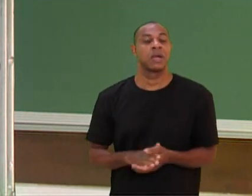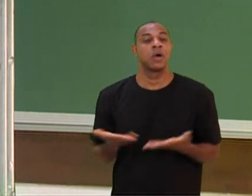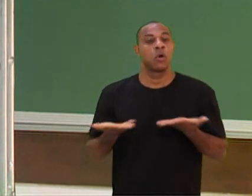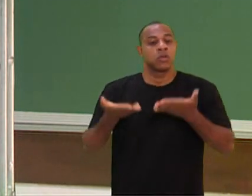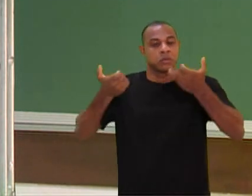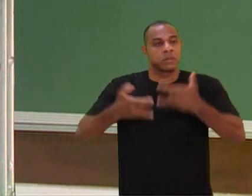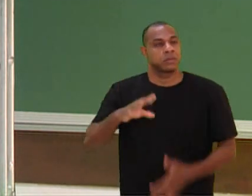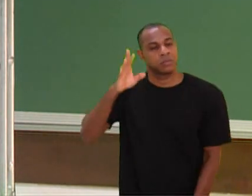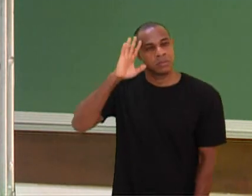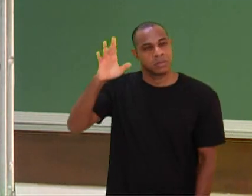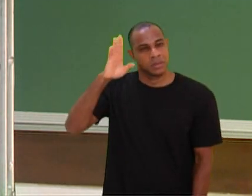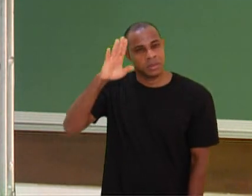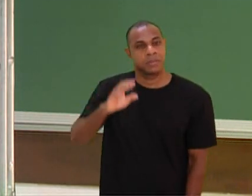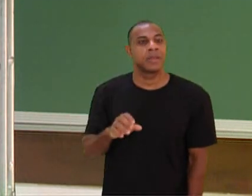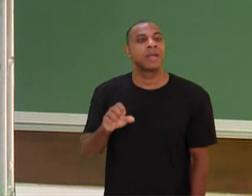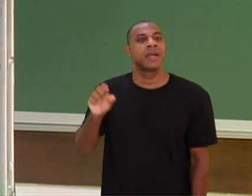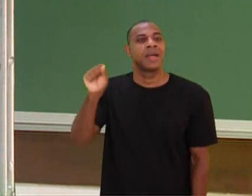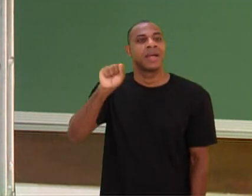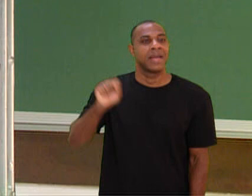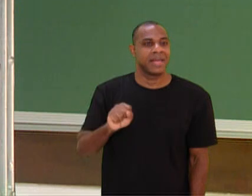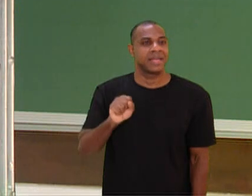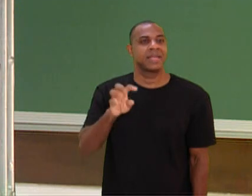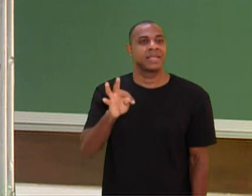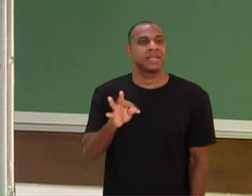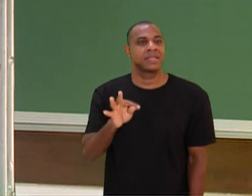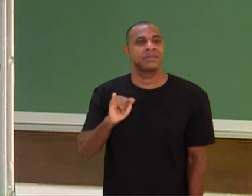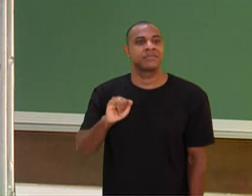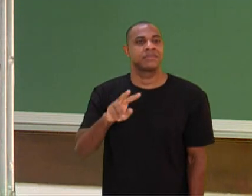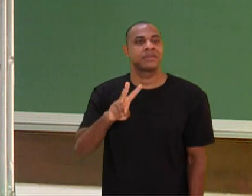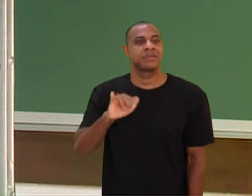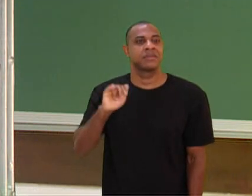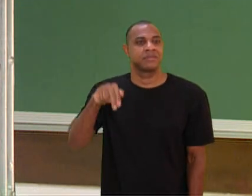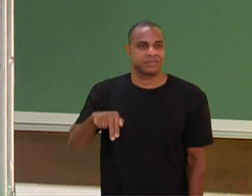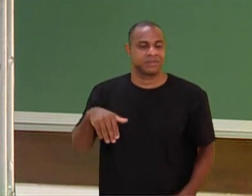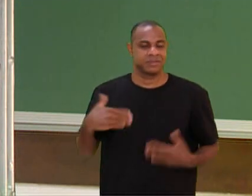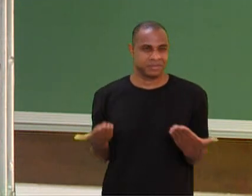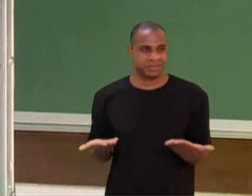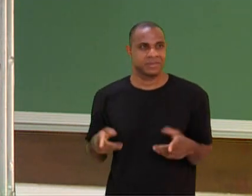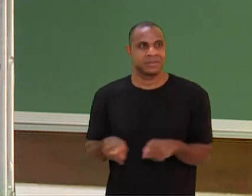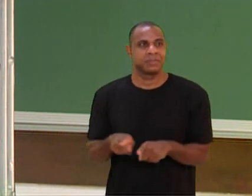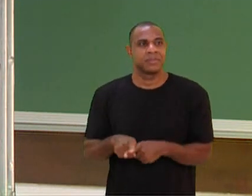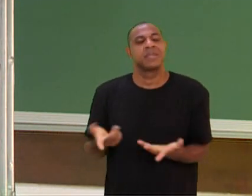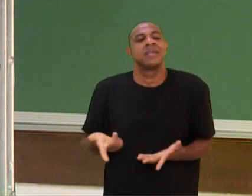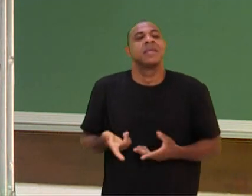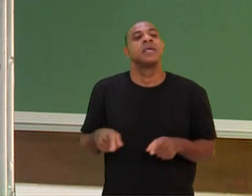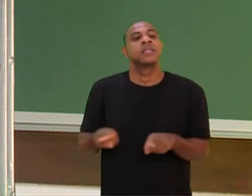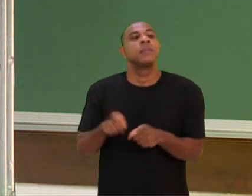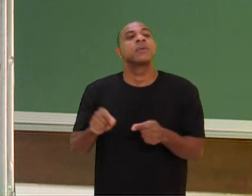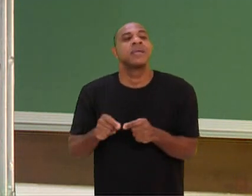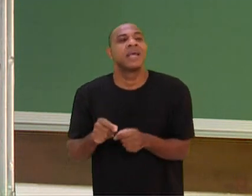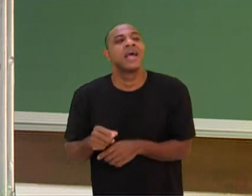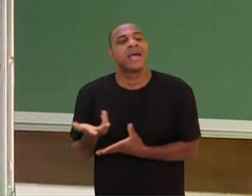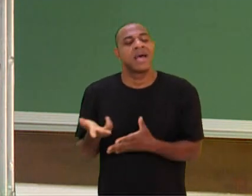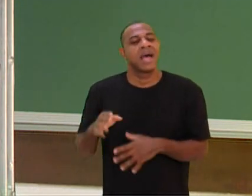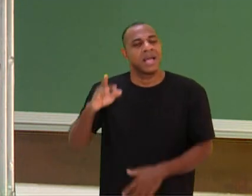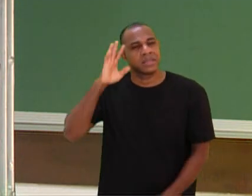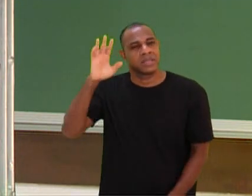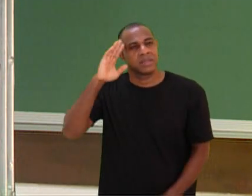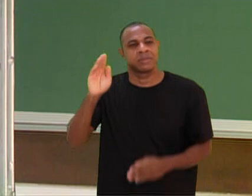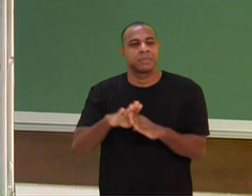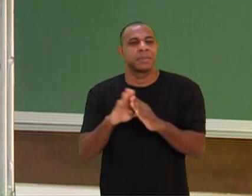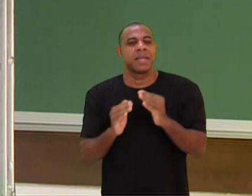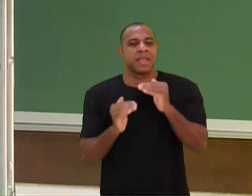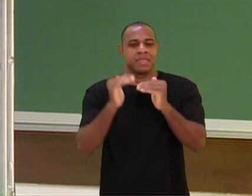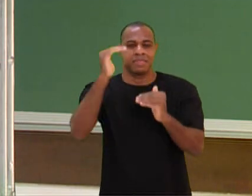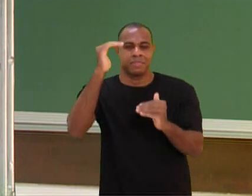Stevens. Explicar, por exemplo, a famosa mangueirinha de nível, utilizada aí pelo pessoal da construção civil para poder saber o nível das coisas,